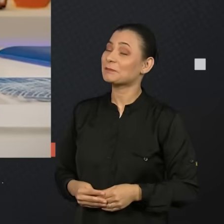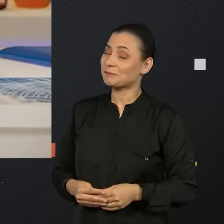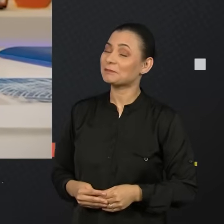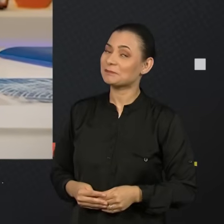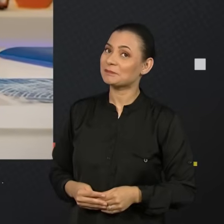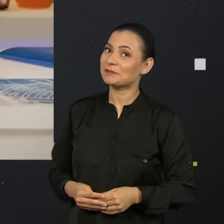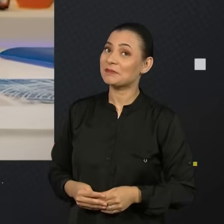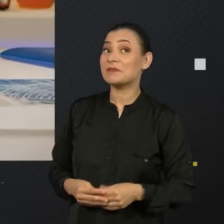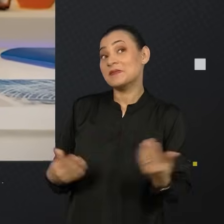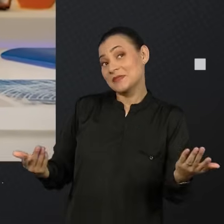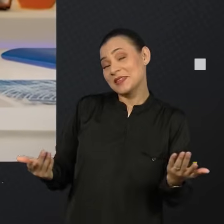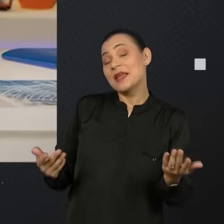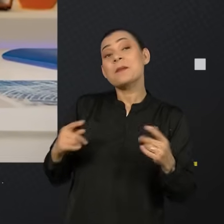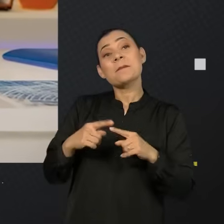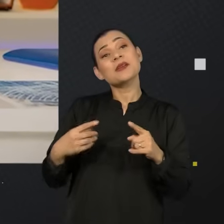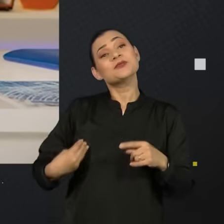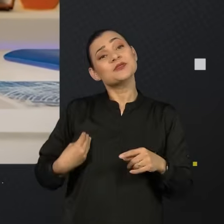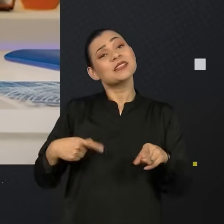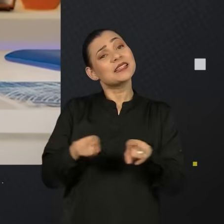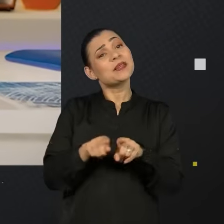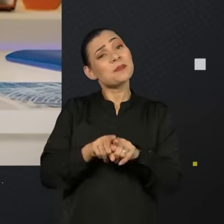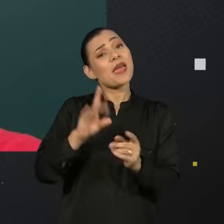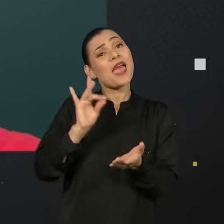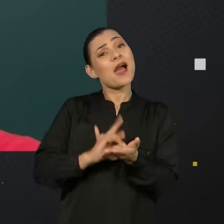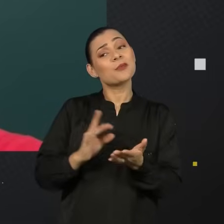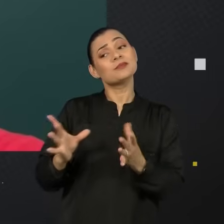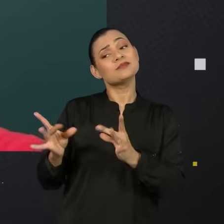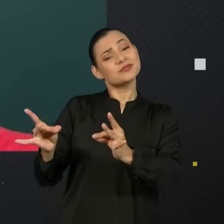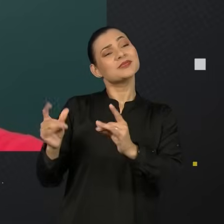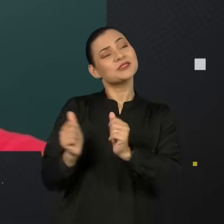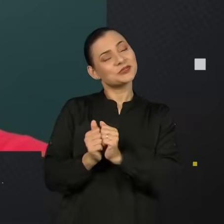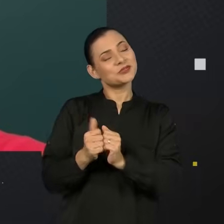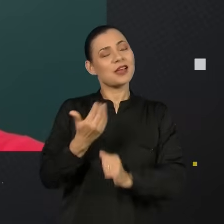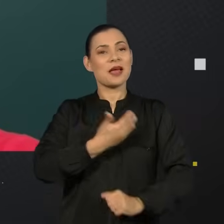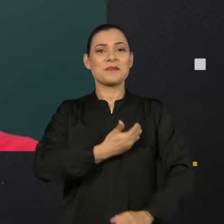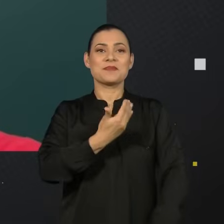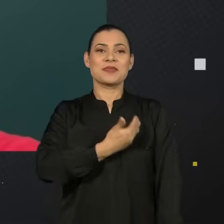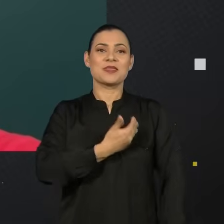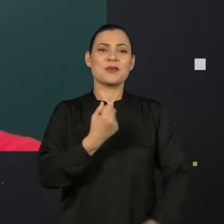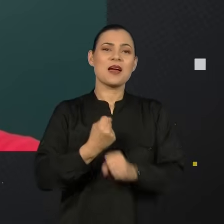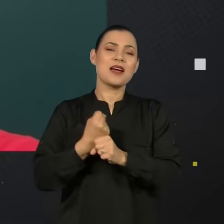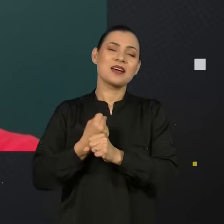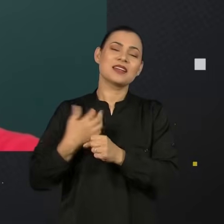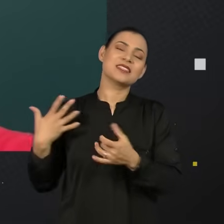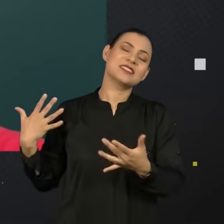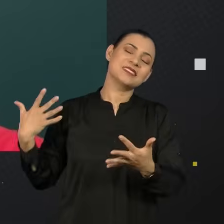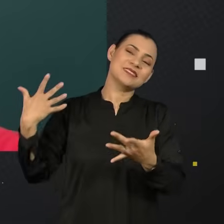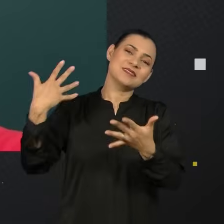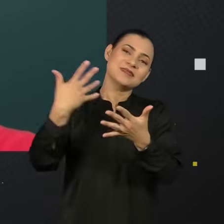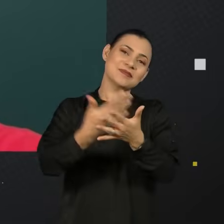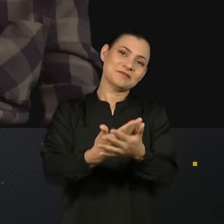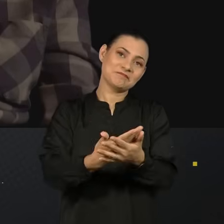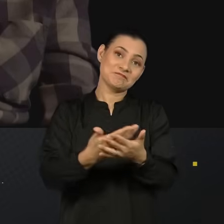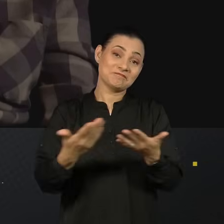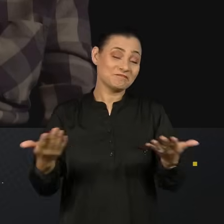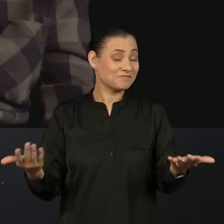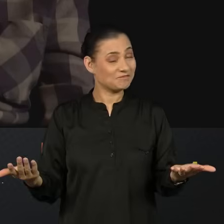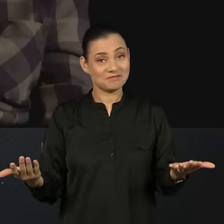na ficção. E na vida é um irmão real, assim, um amigo de muitos anos.